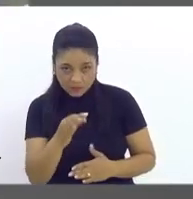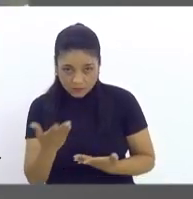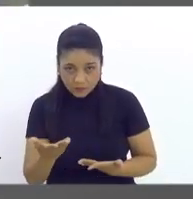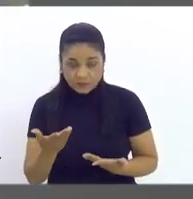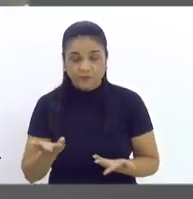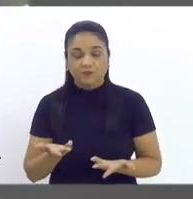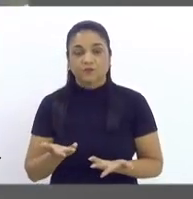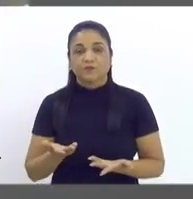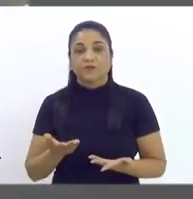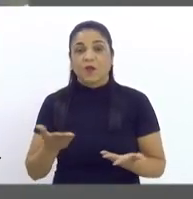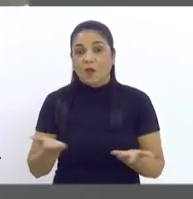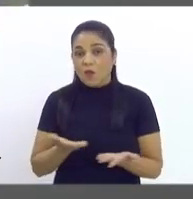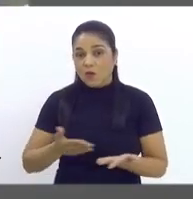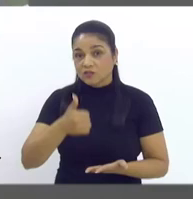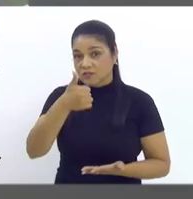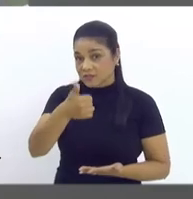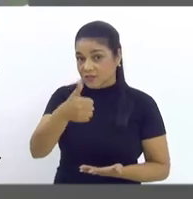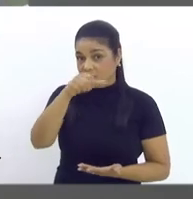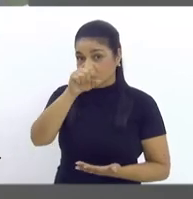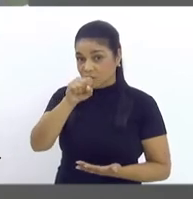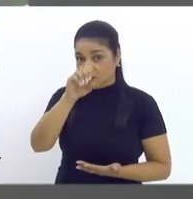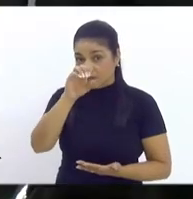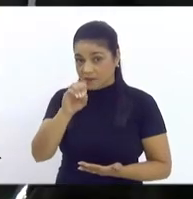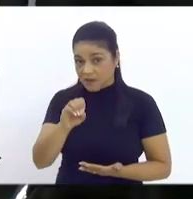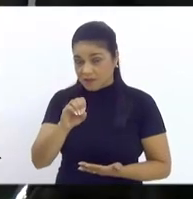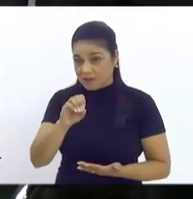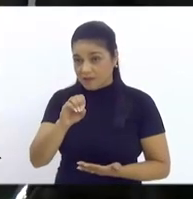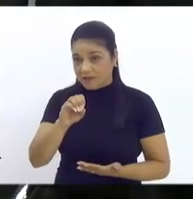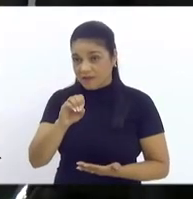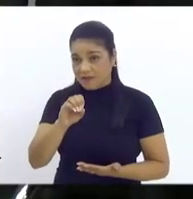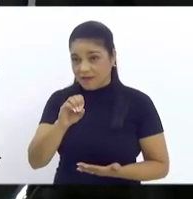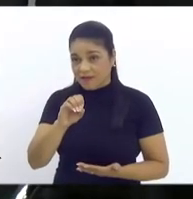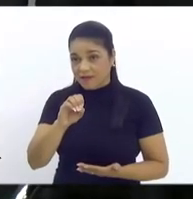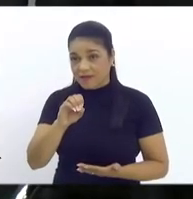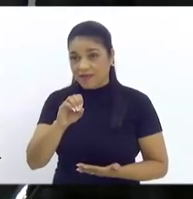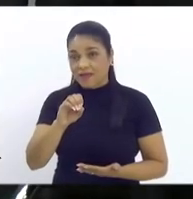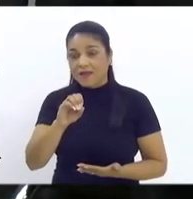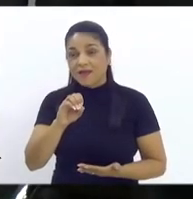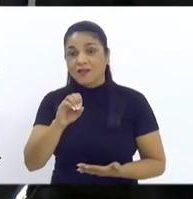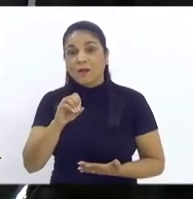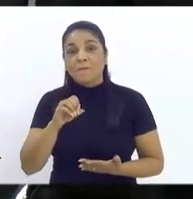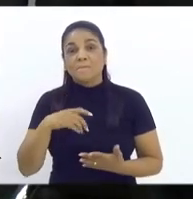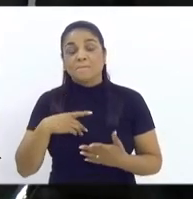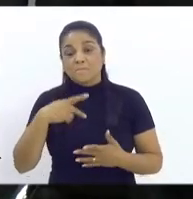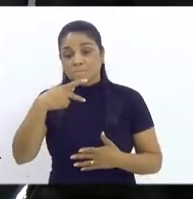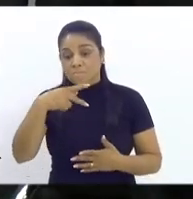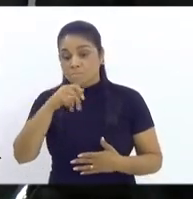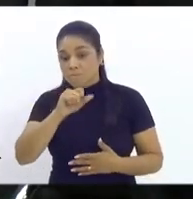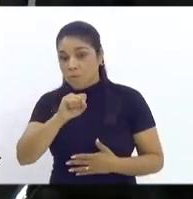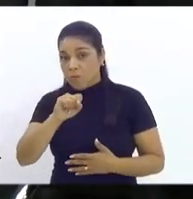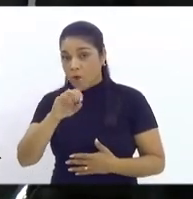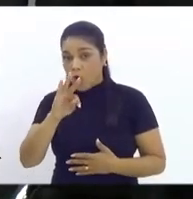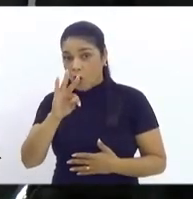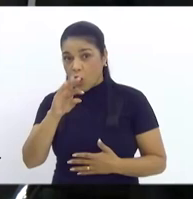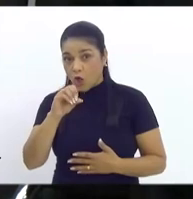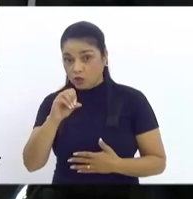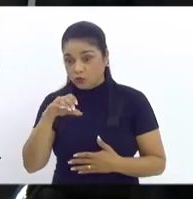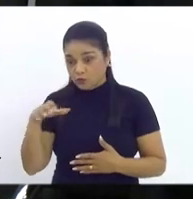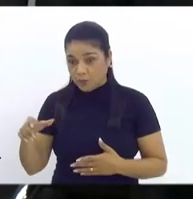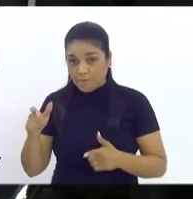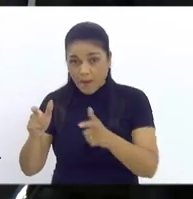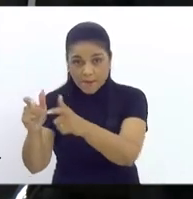Hoje, temos 180 cartas de viabilidade. O que quer dizer isso? Nós temos 180 postos que nós colocamos que